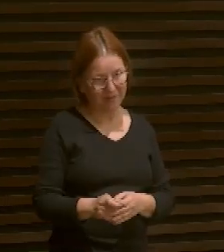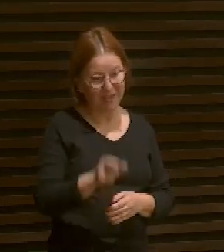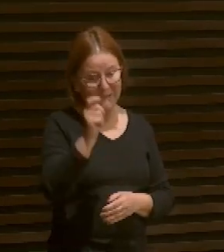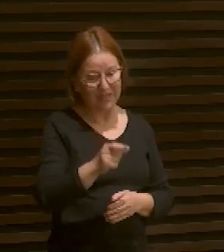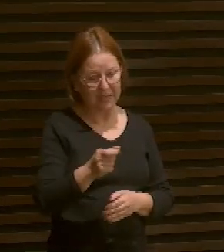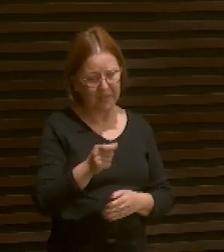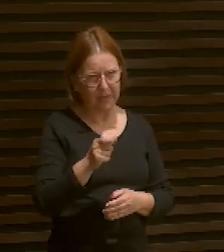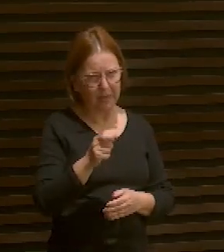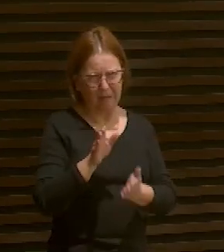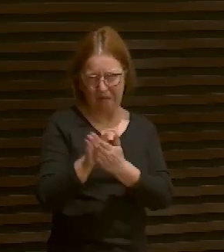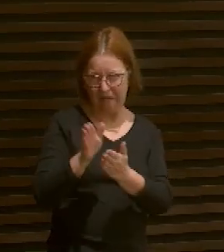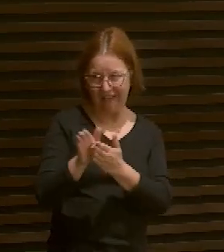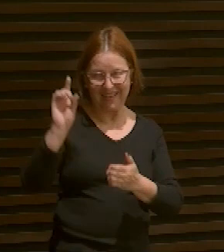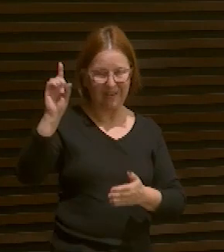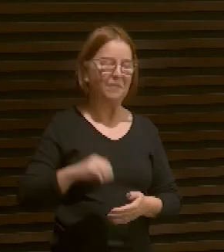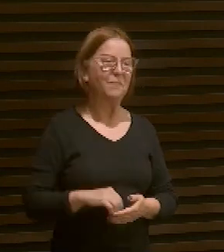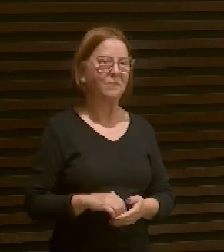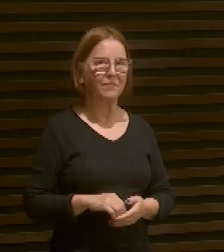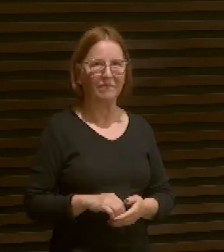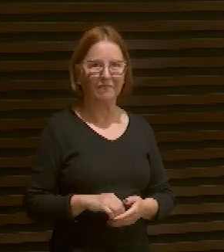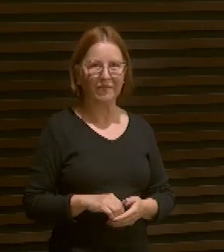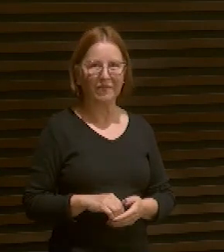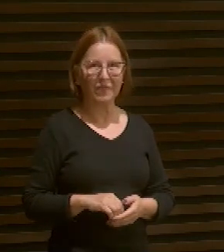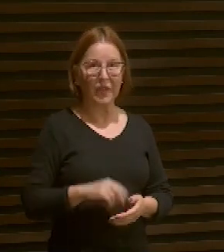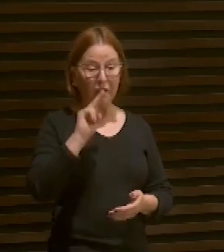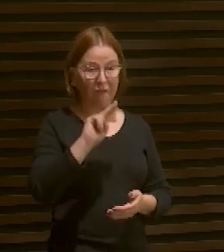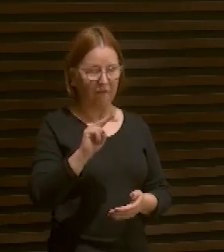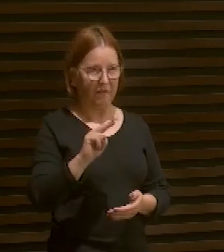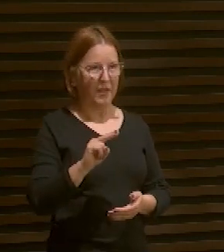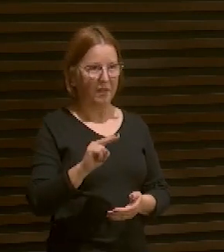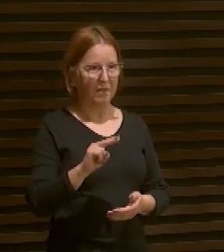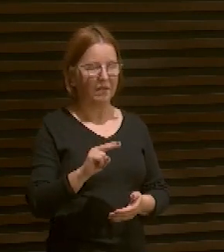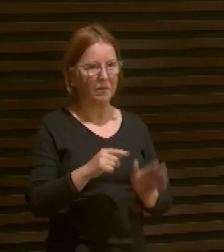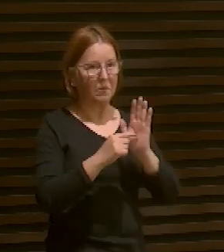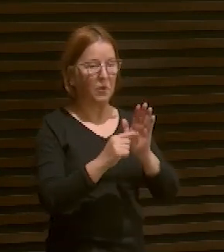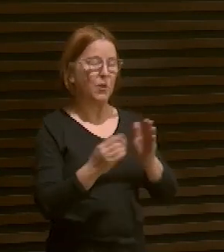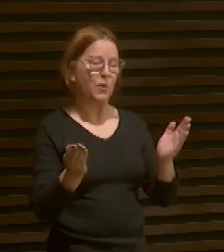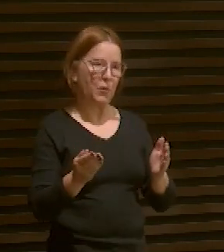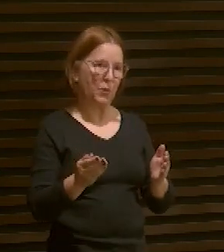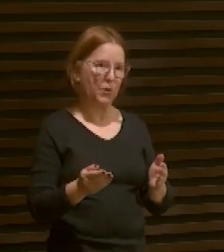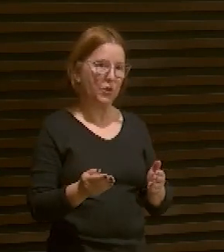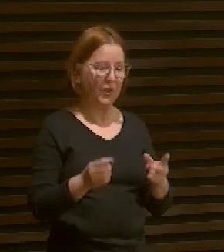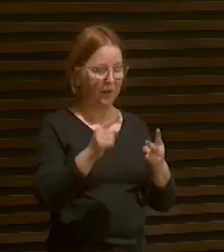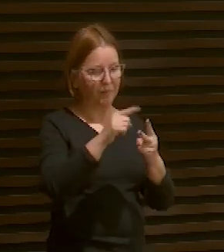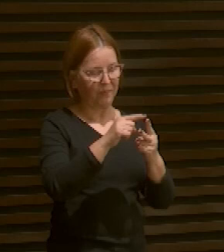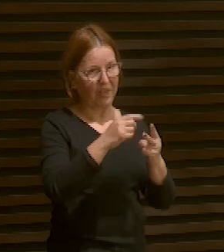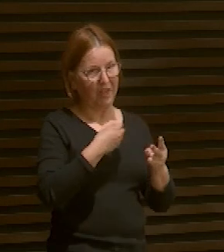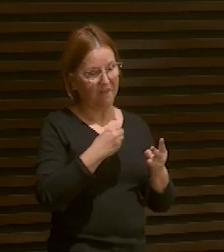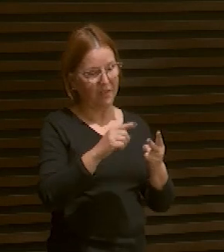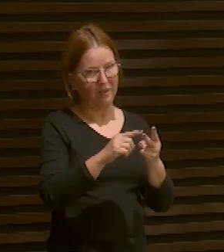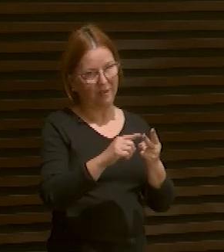lá, Deuteronômio 30, 15. Vê que proponho hoje a vida e o bem, a morte e o